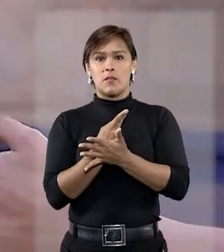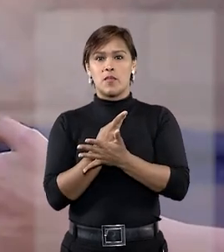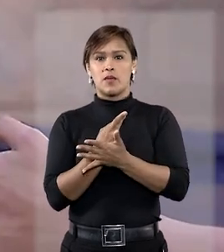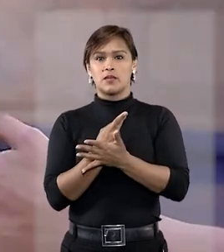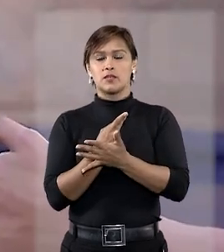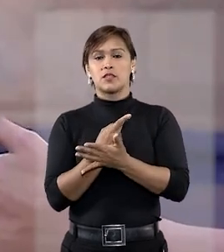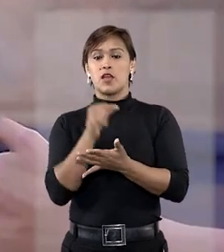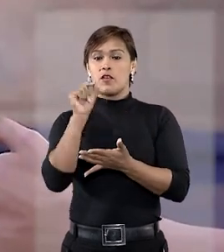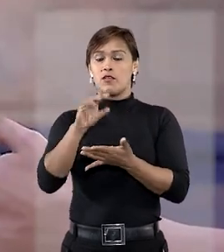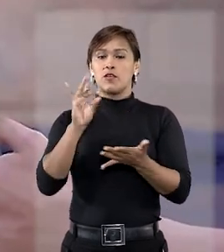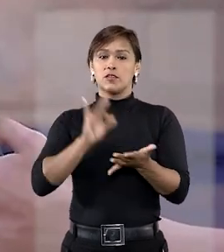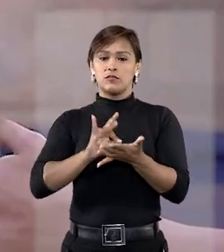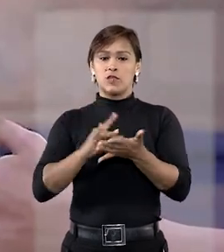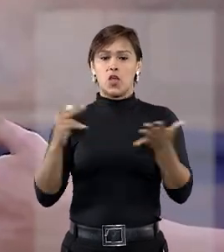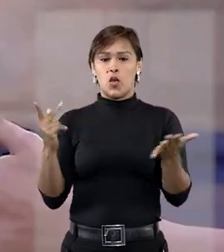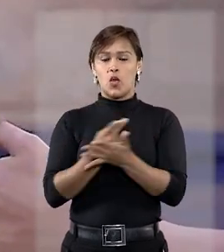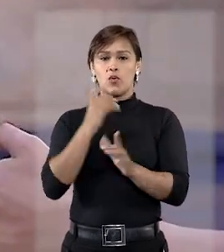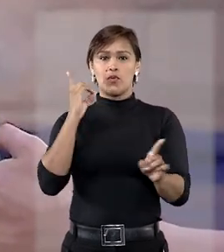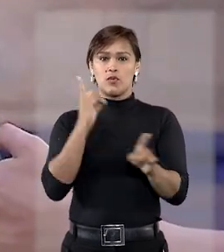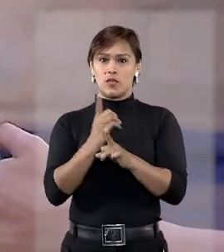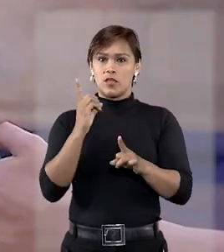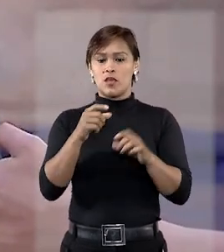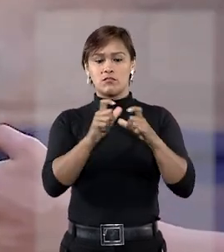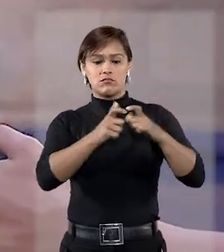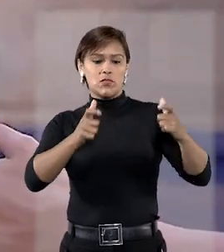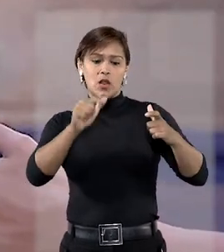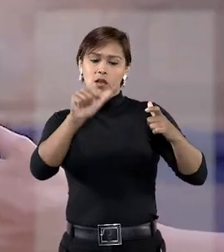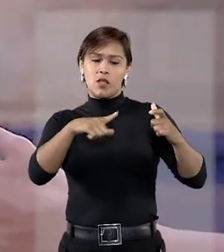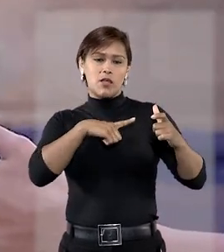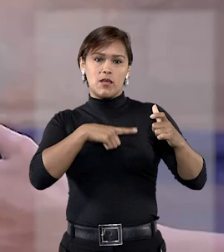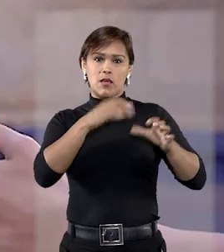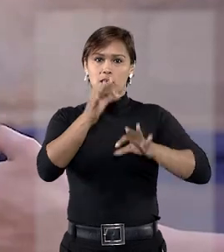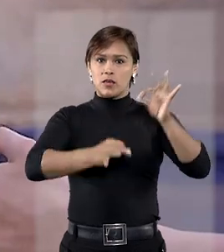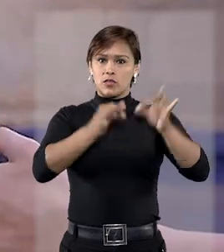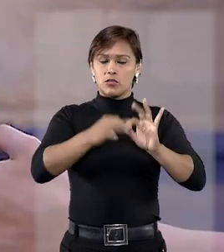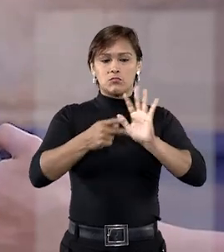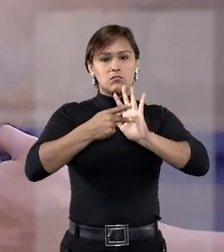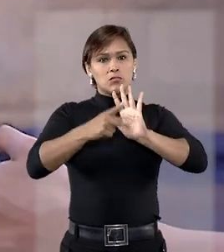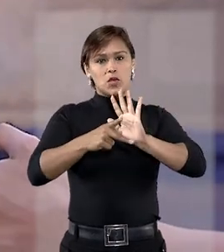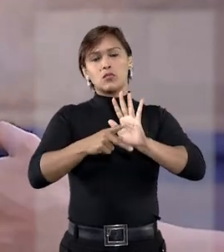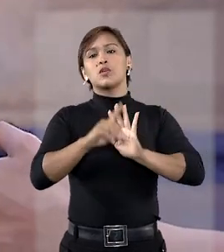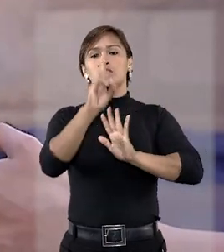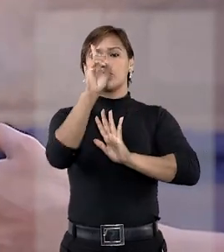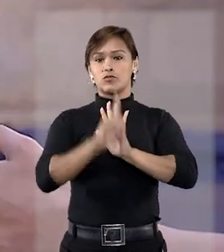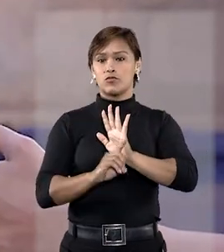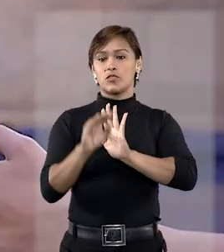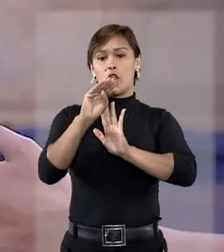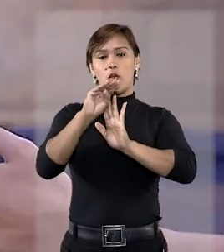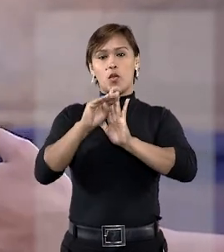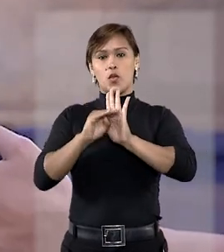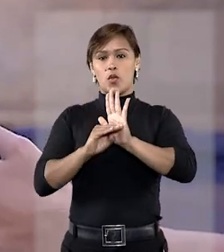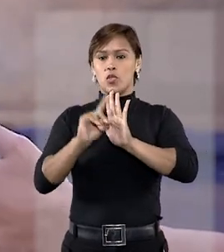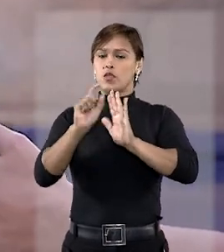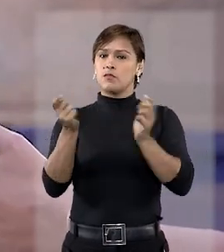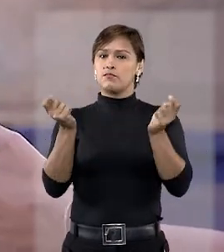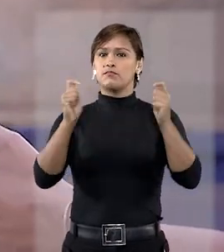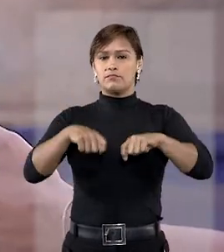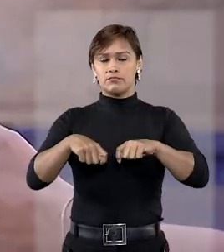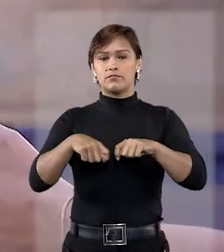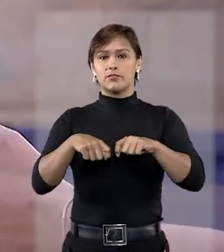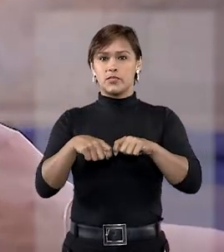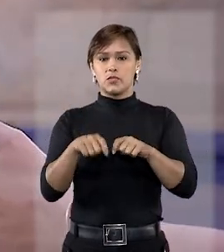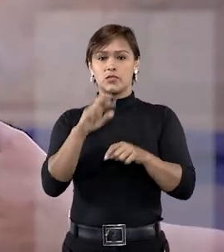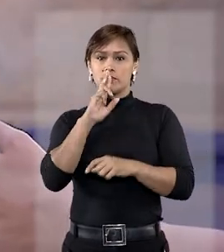que efetivamente eu encontrei, é o espaço, é o lugar que a gente tem mesmo para que os nossos direitos sejam reconhecidos e que a gente